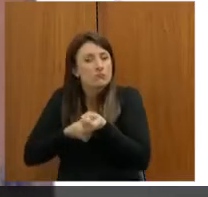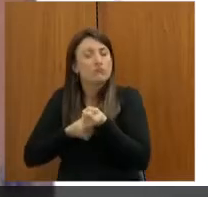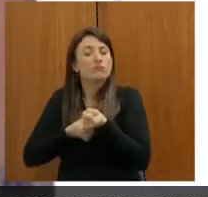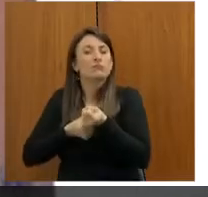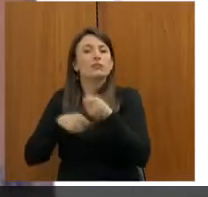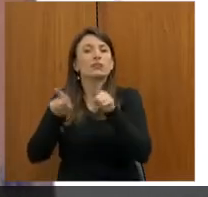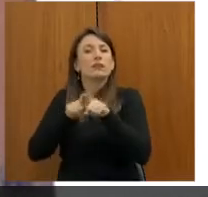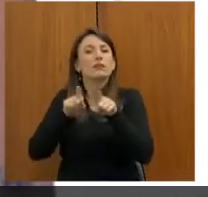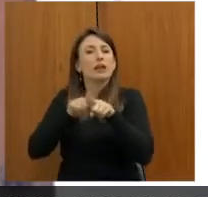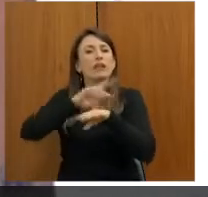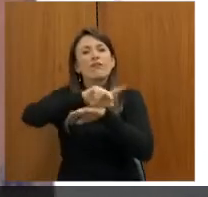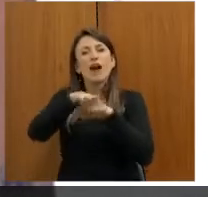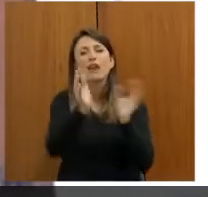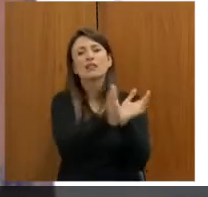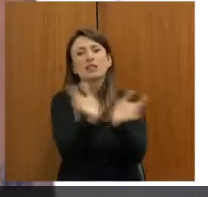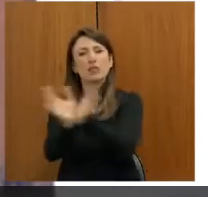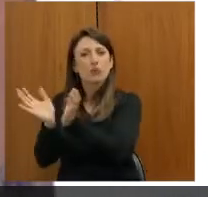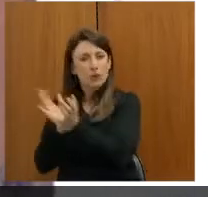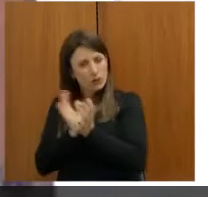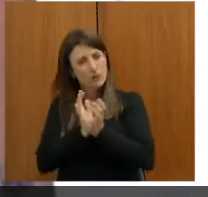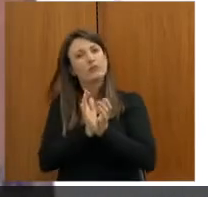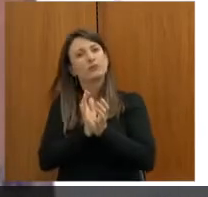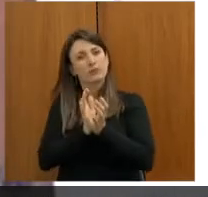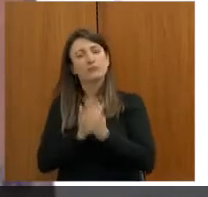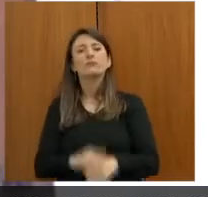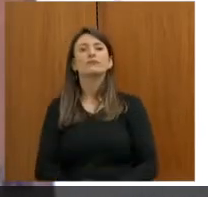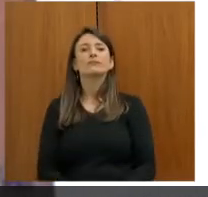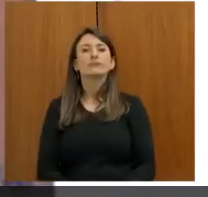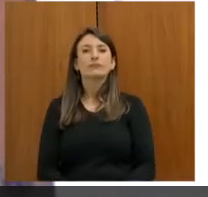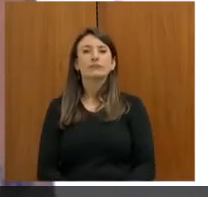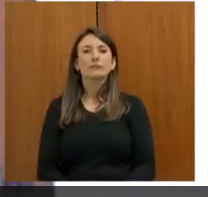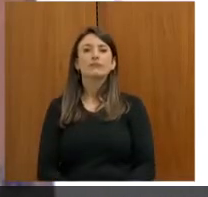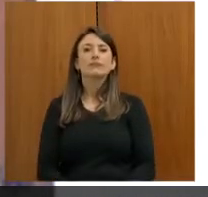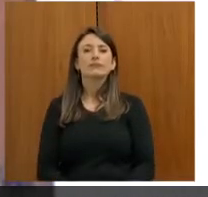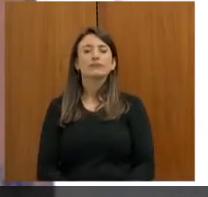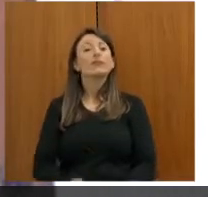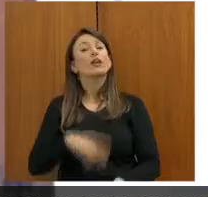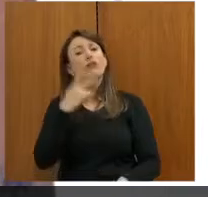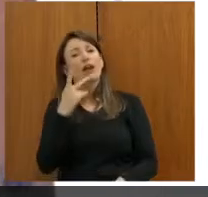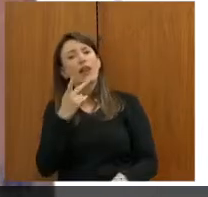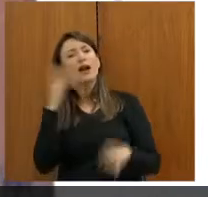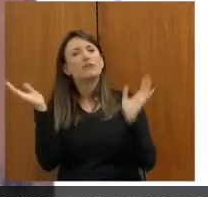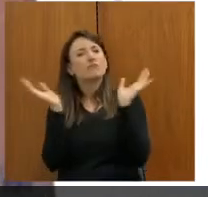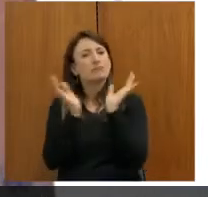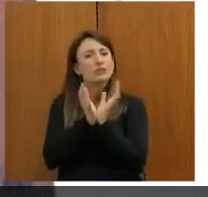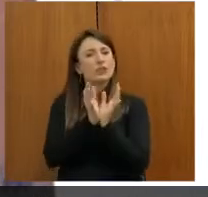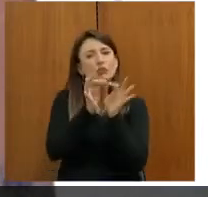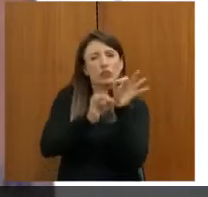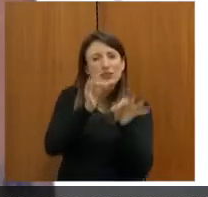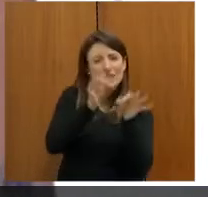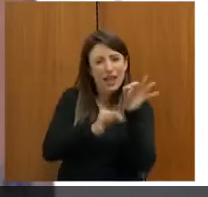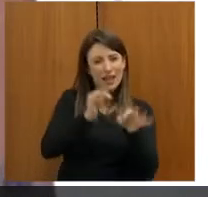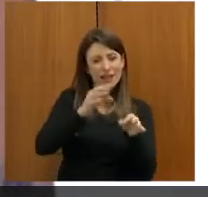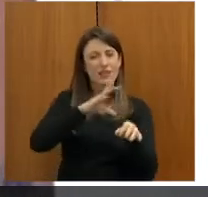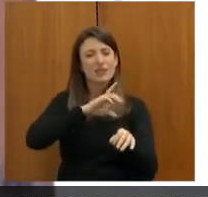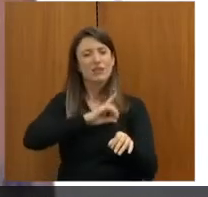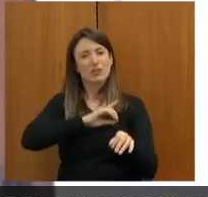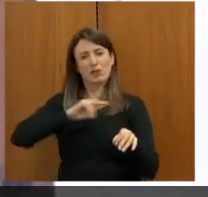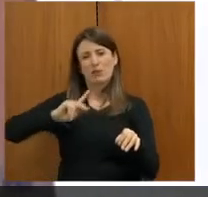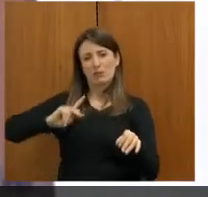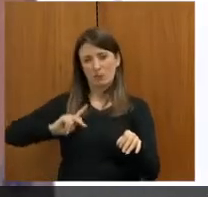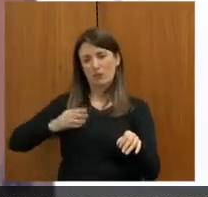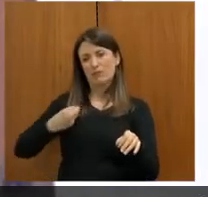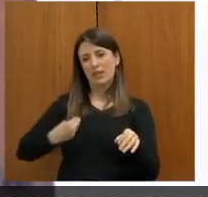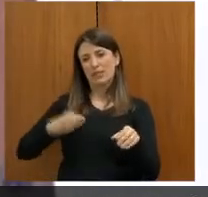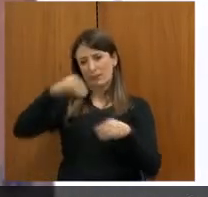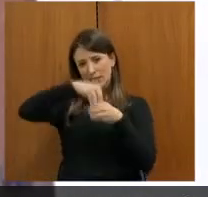intersetorial E aí tá fazendo porque se a gente percebe E aí para lá na casa do Judiciário que é onde né a defensoria álcool mais propriamente